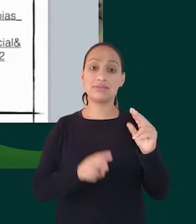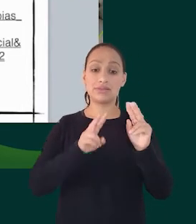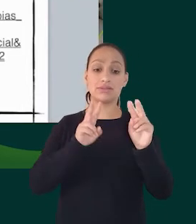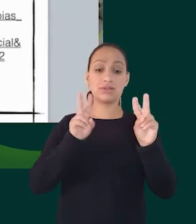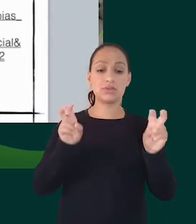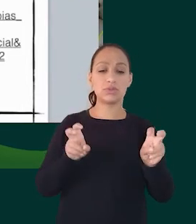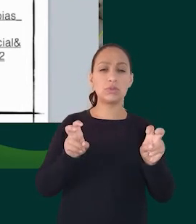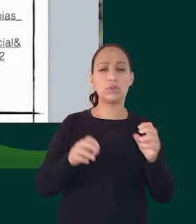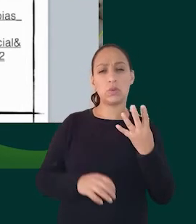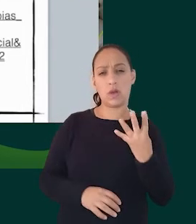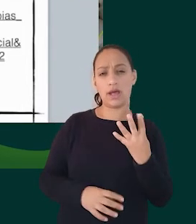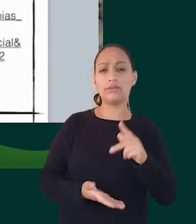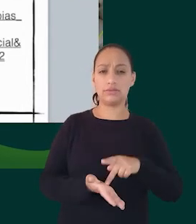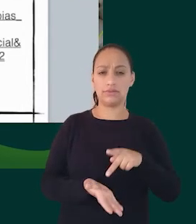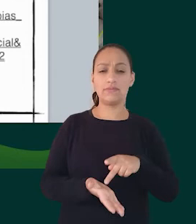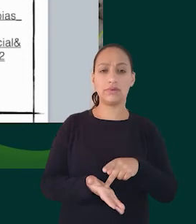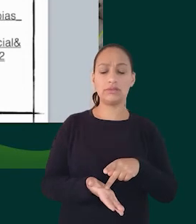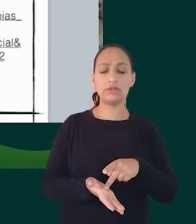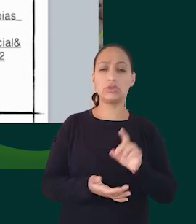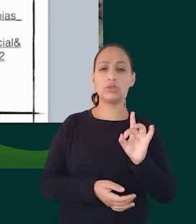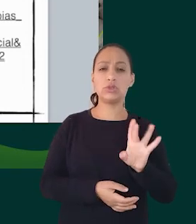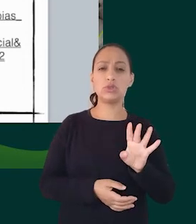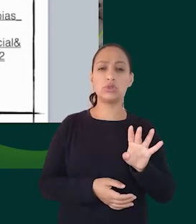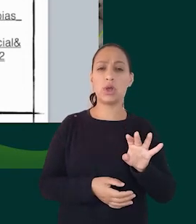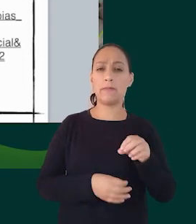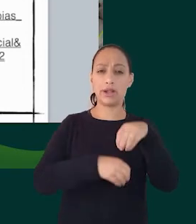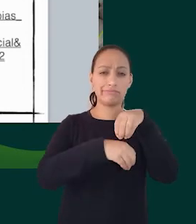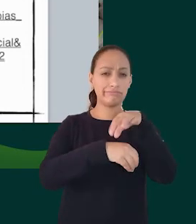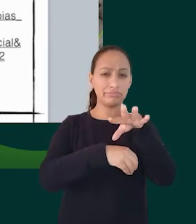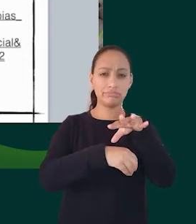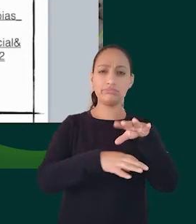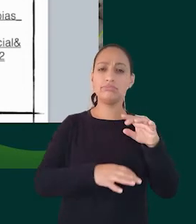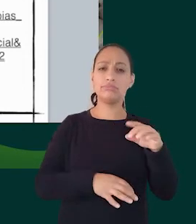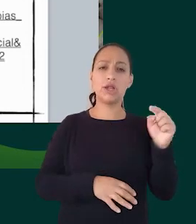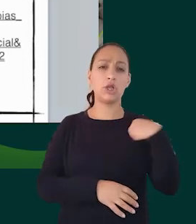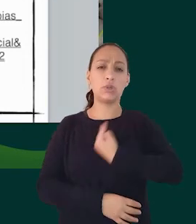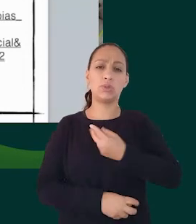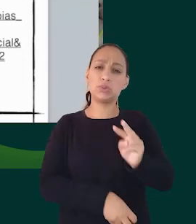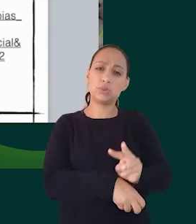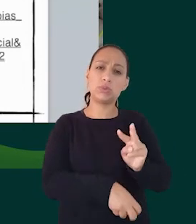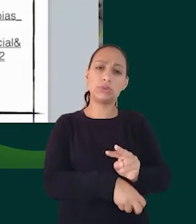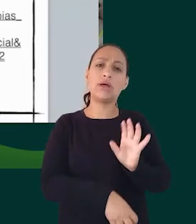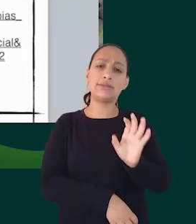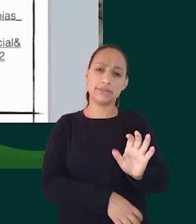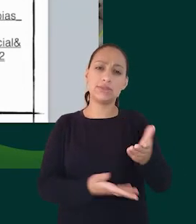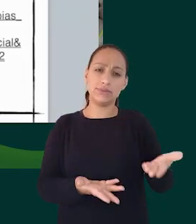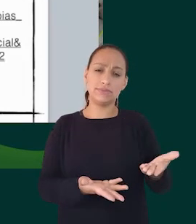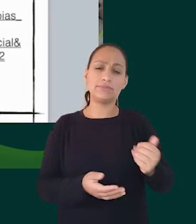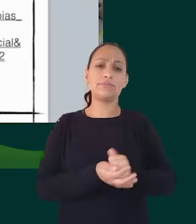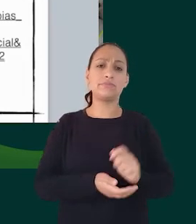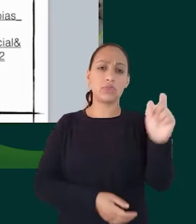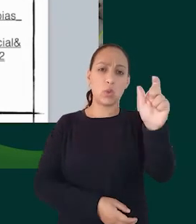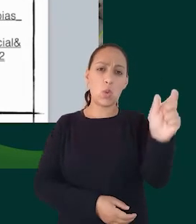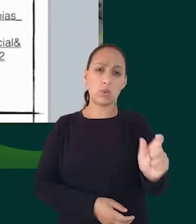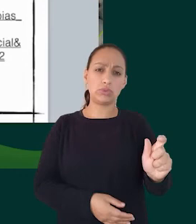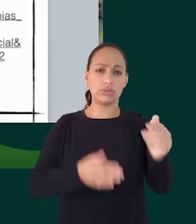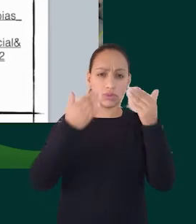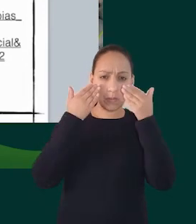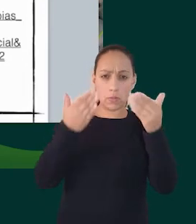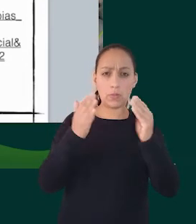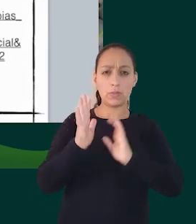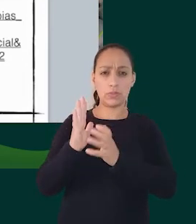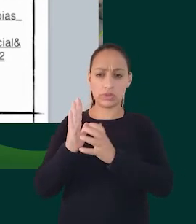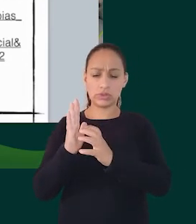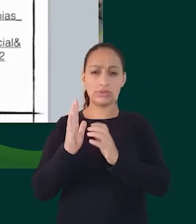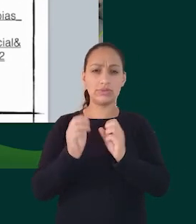na verdade, só para deixar no ar, para a gente ter cuidado com isso. Né? Um algoritmo exposto a banco de dados de imagens